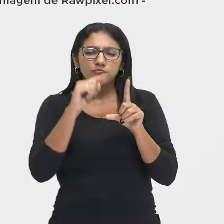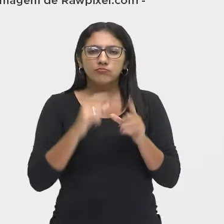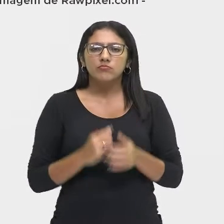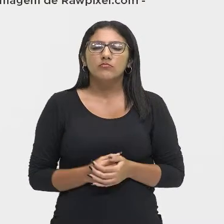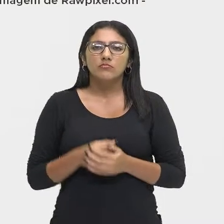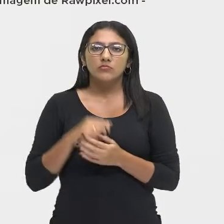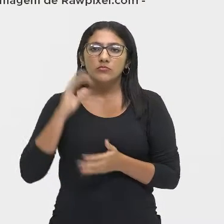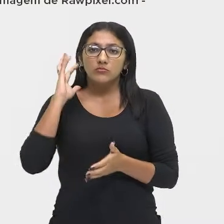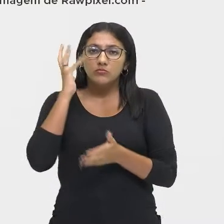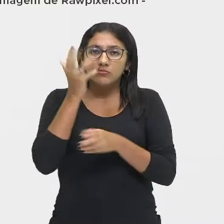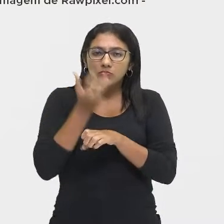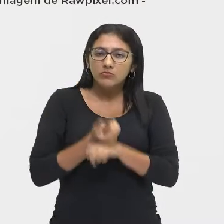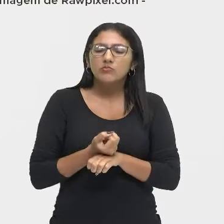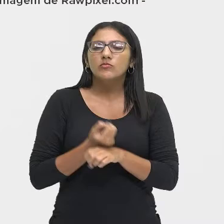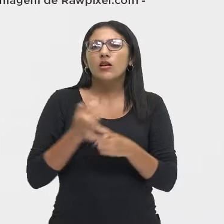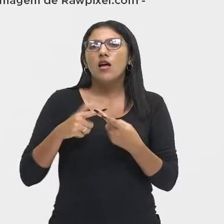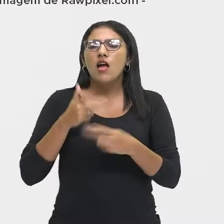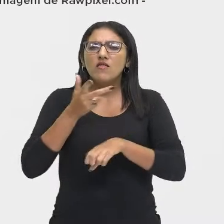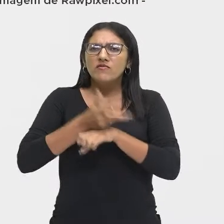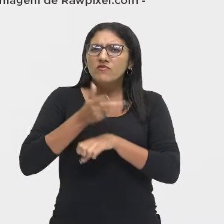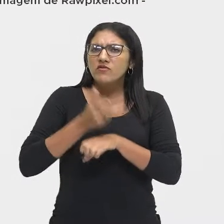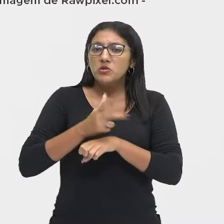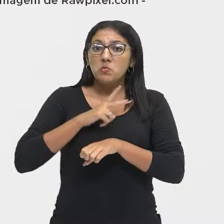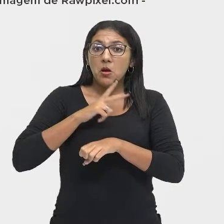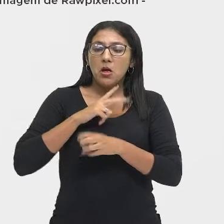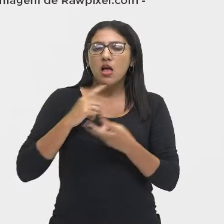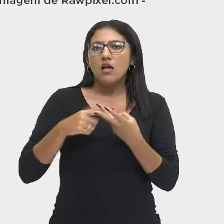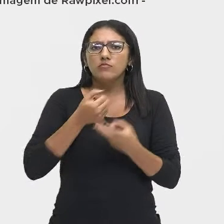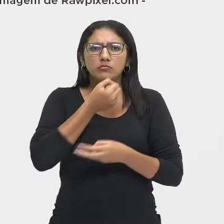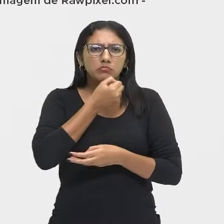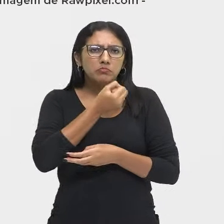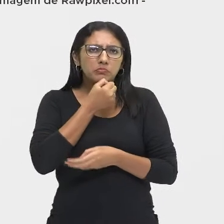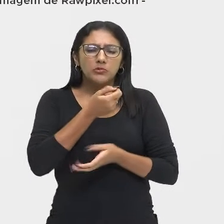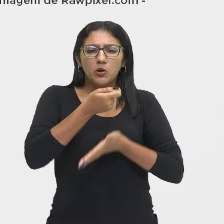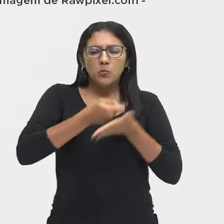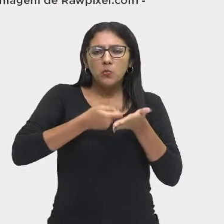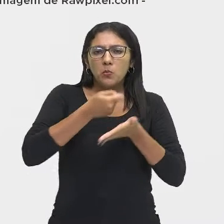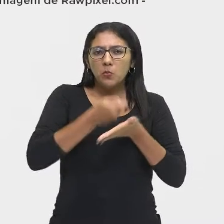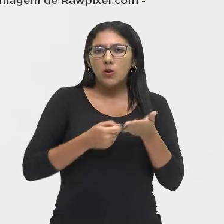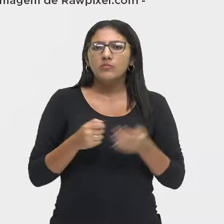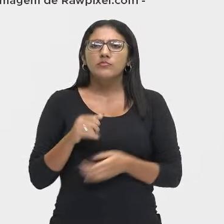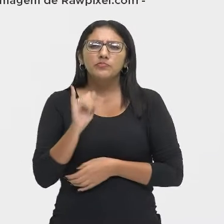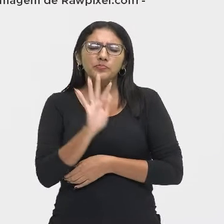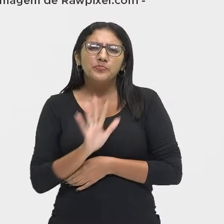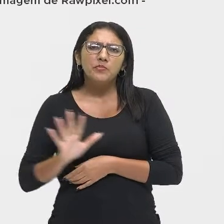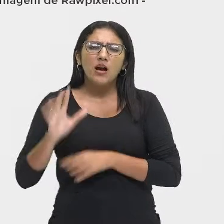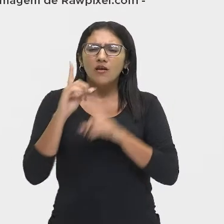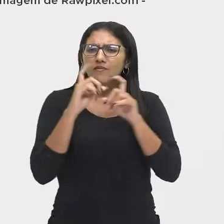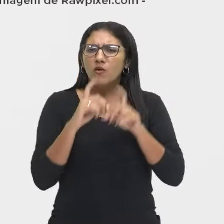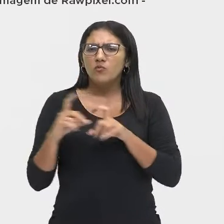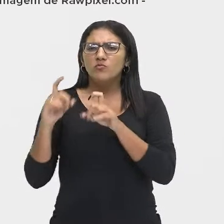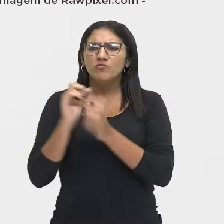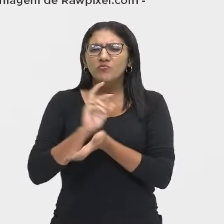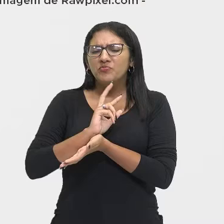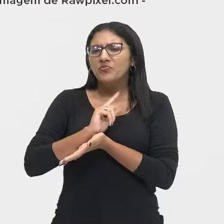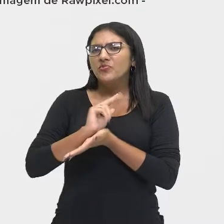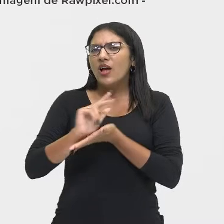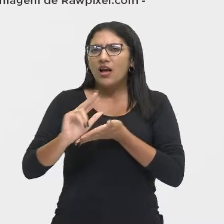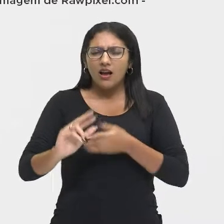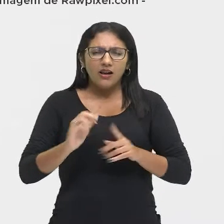podcasts, vídeos exclusivos, reportagens escritas, imagens, entre outras